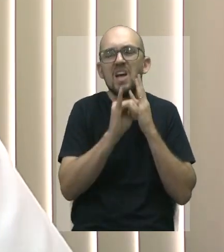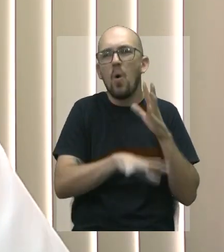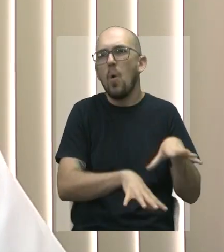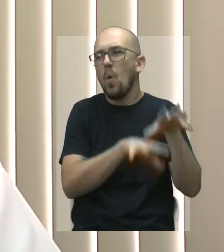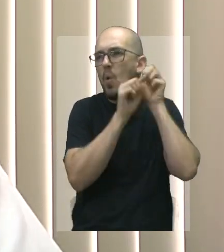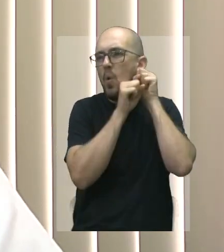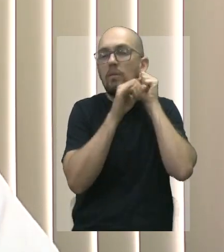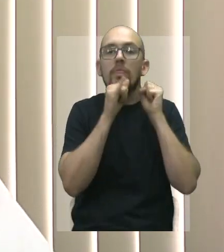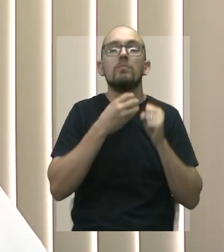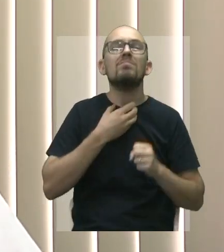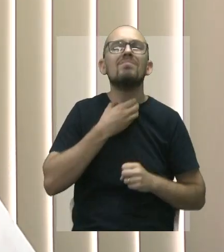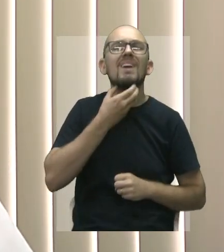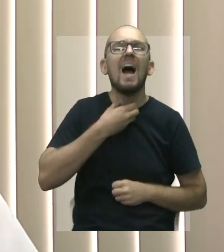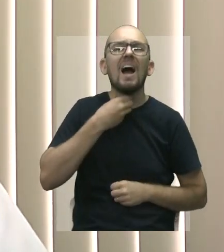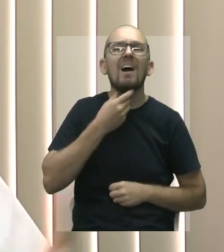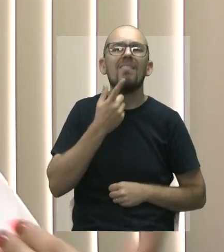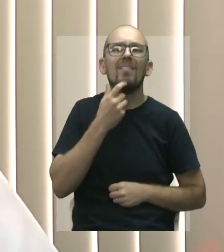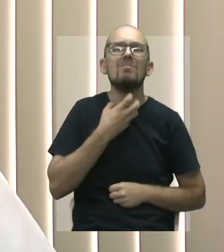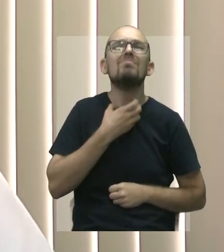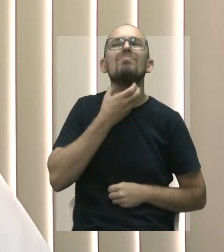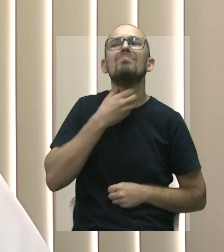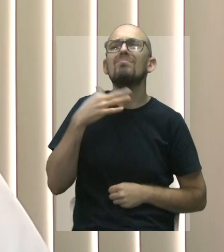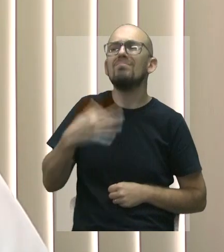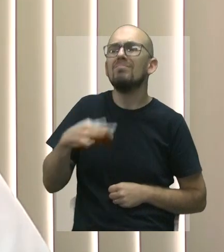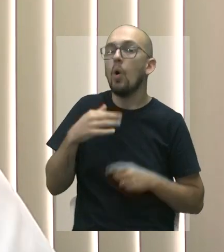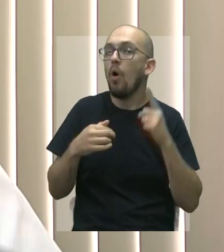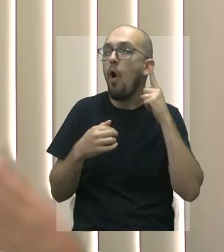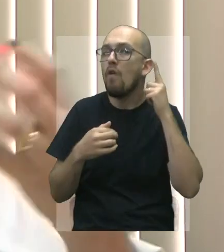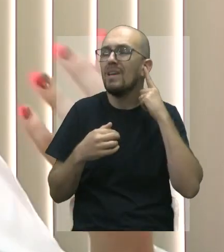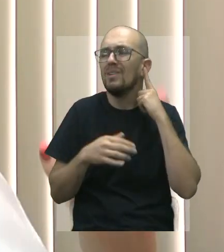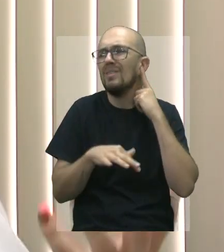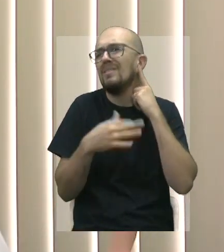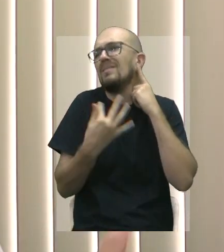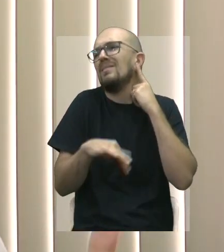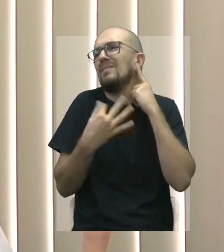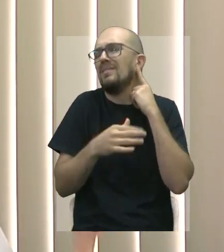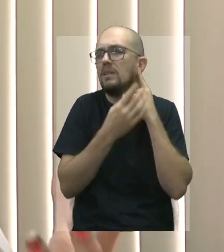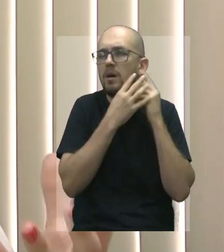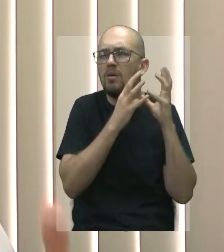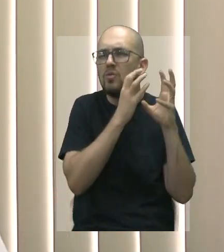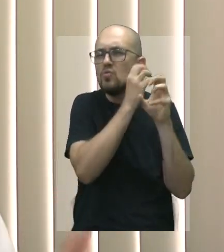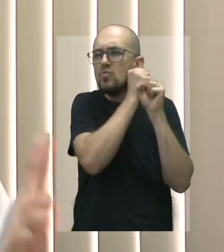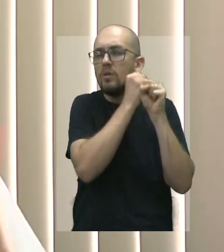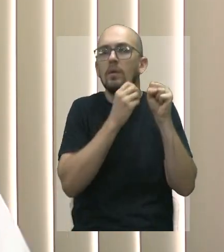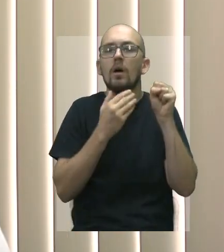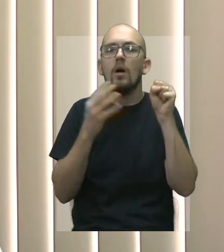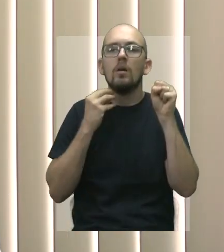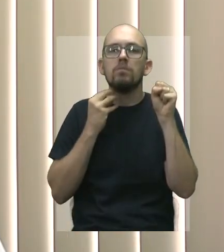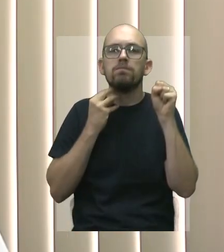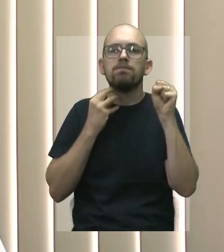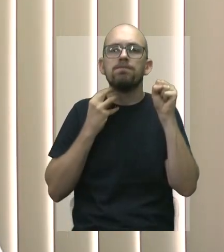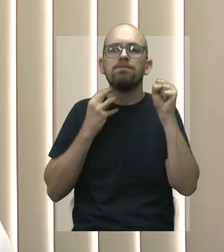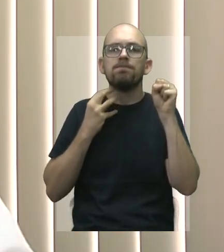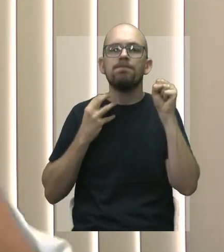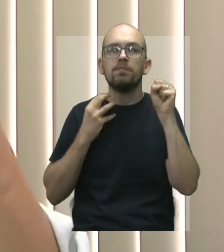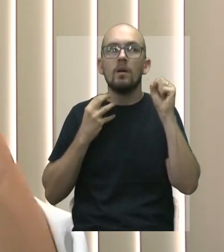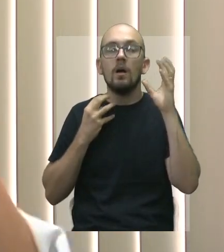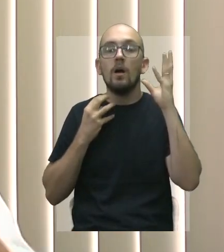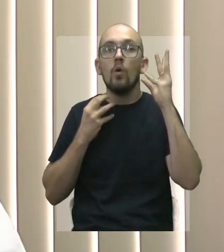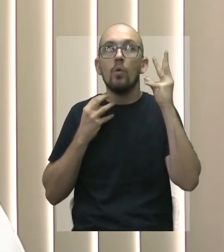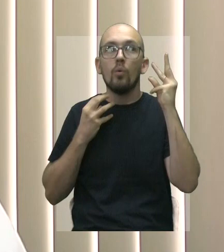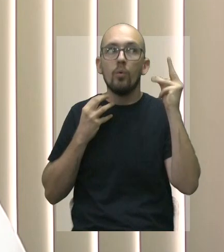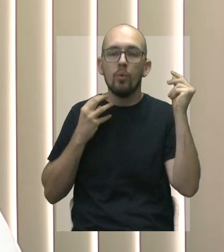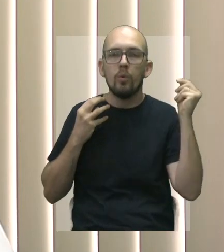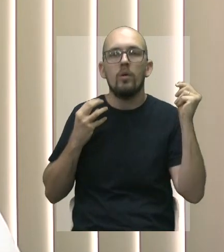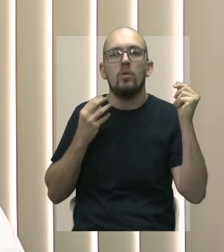dor de garganta, uma dor de ouvido, uma infecção, ele vai aumentar e depois que curar essa infecção, ele vai voltar